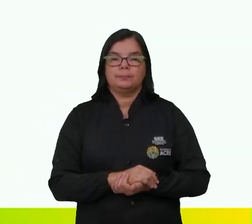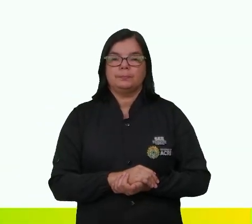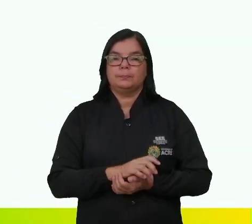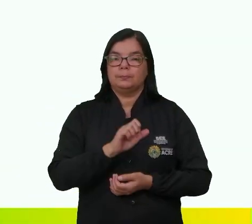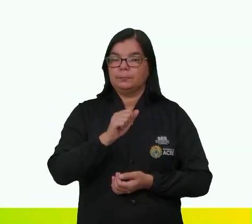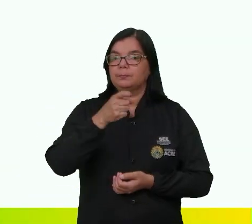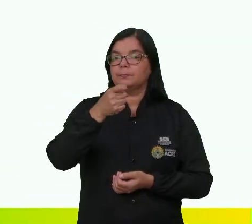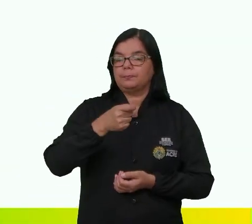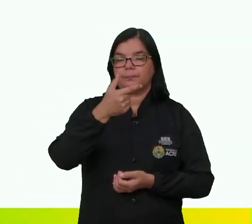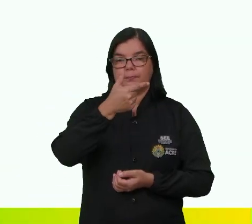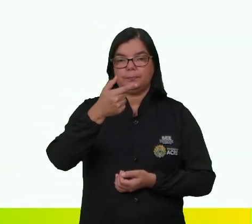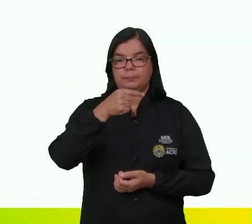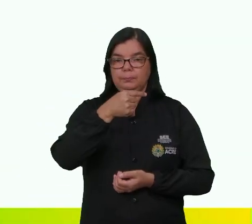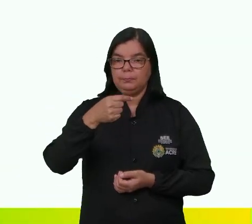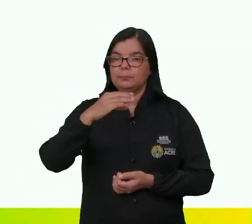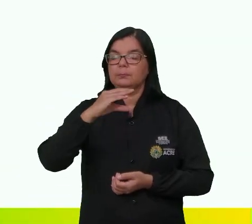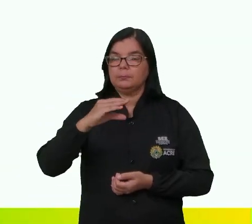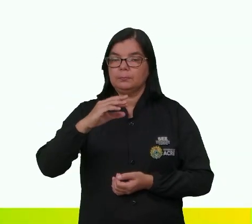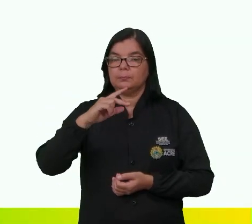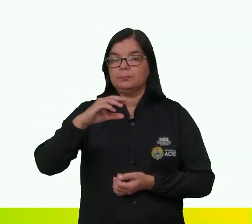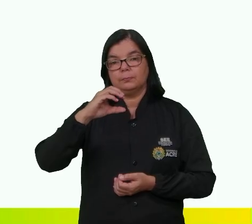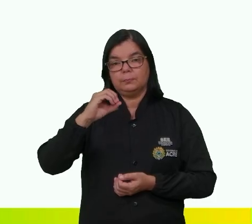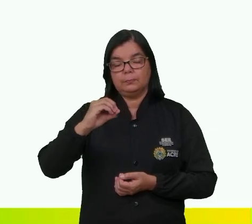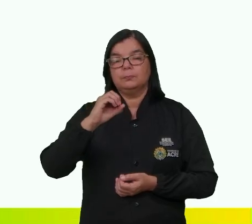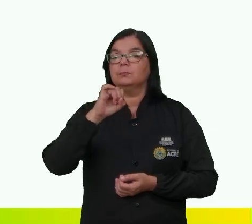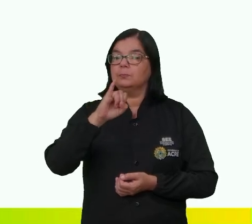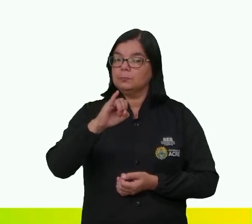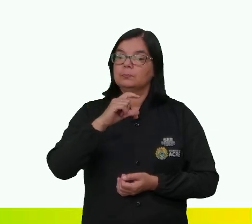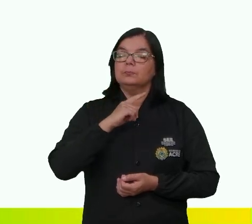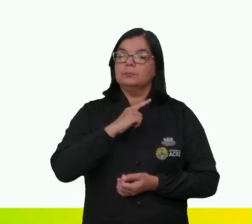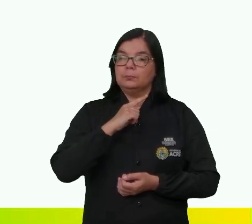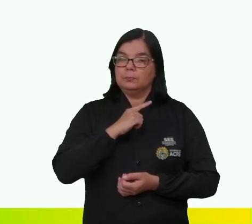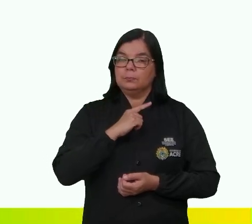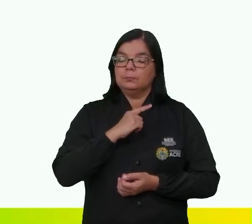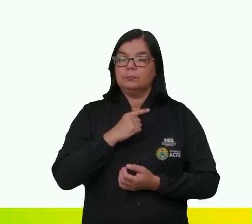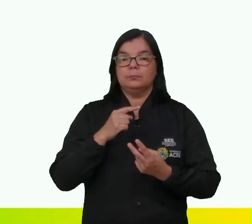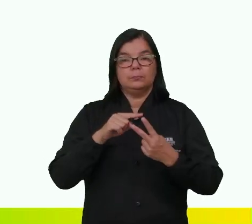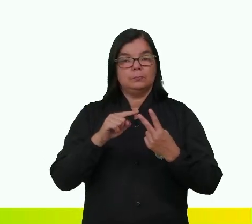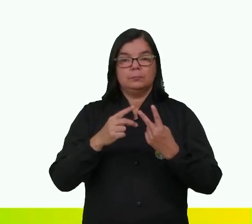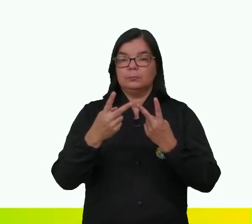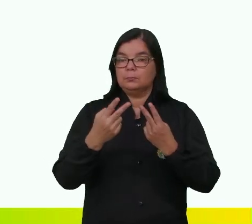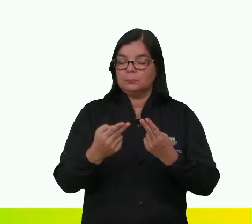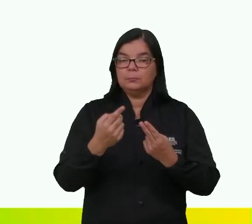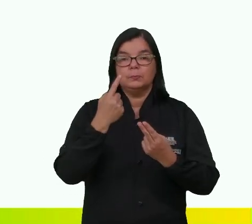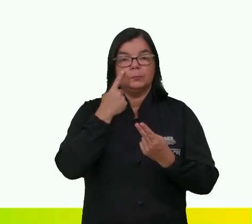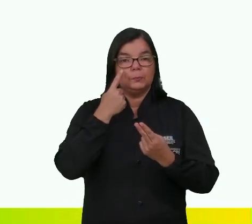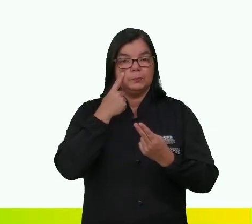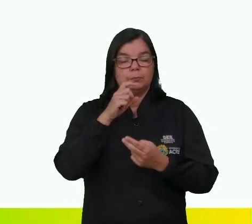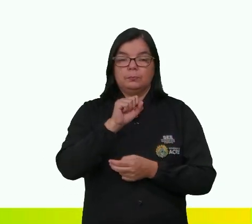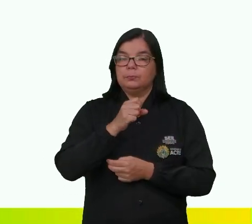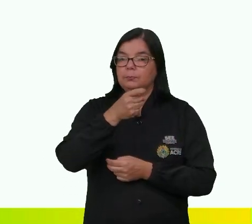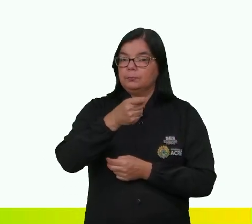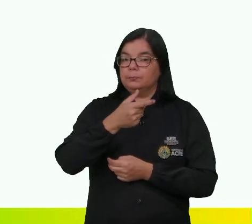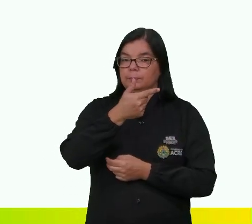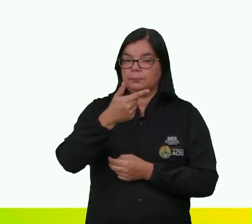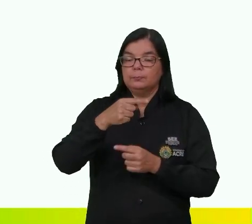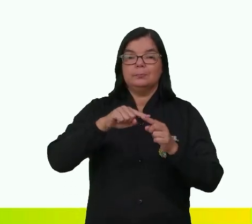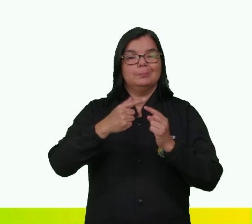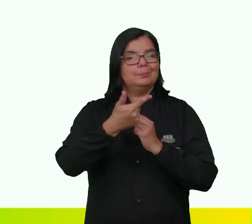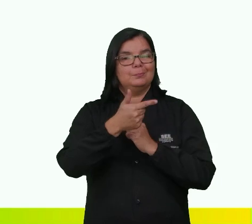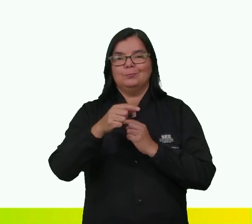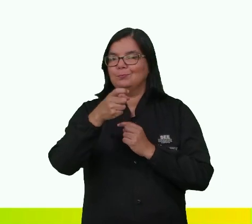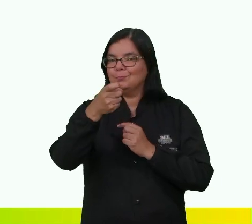Ax ao quadrado menos c igual a 0. Se você tiver uma desse tipo, veja que agora tem o x ao quadrado, mas não tem o